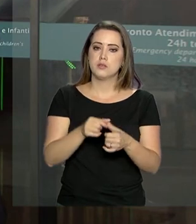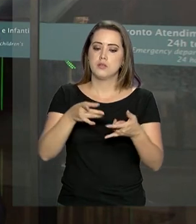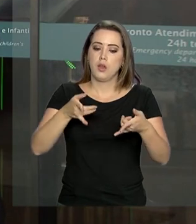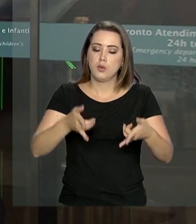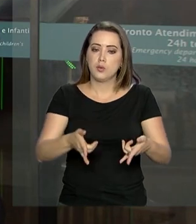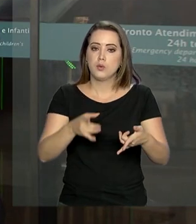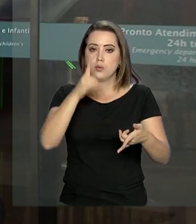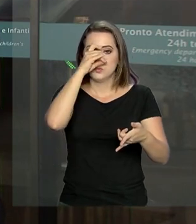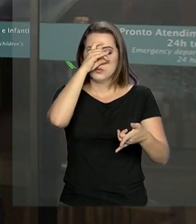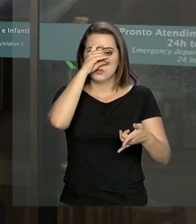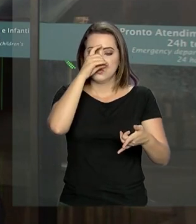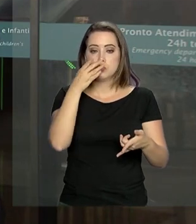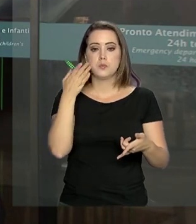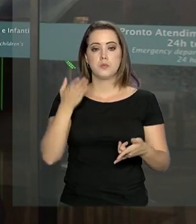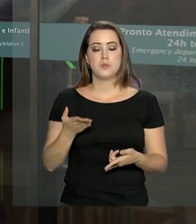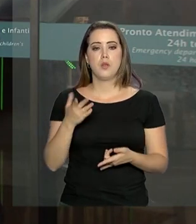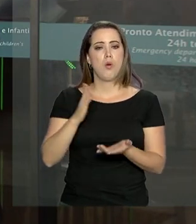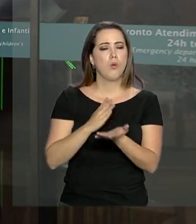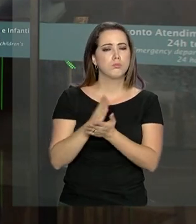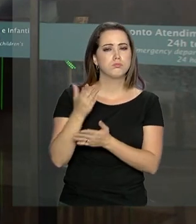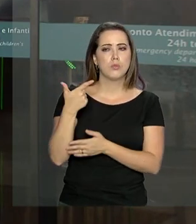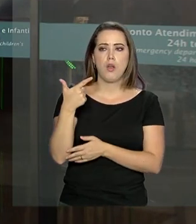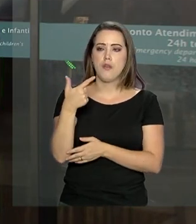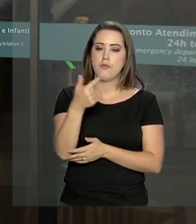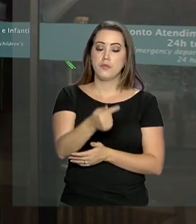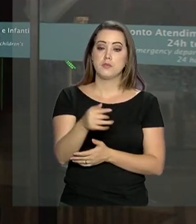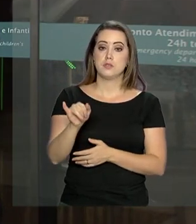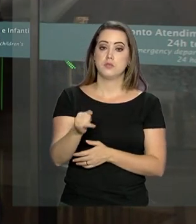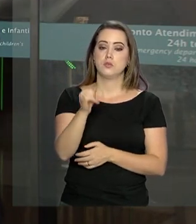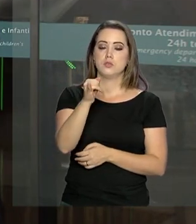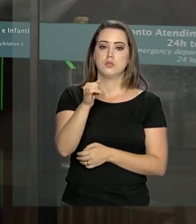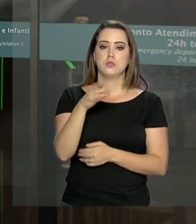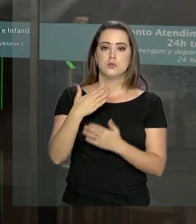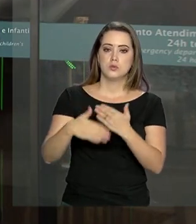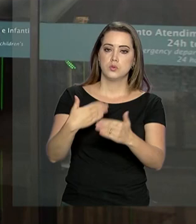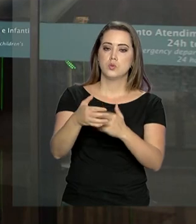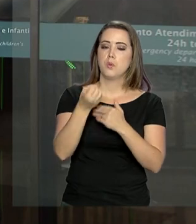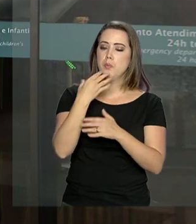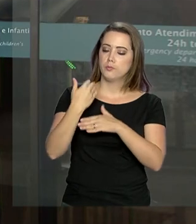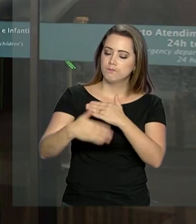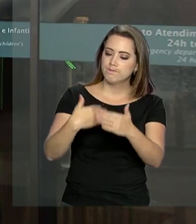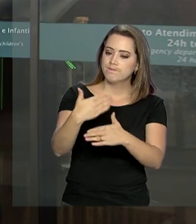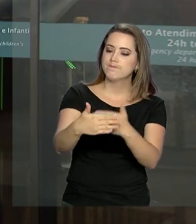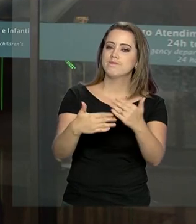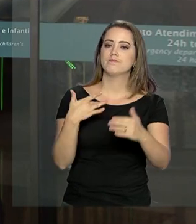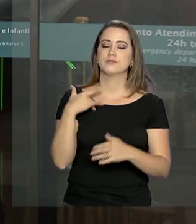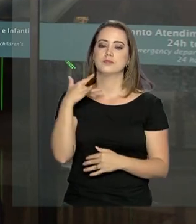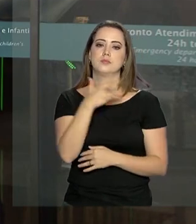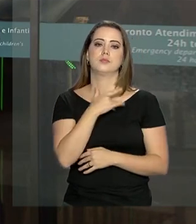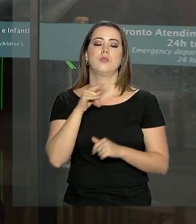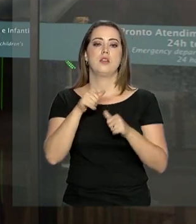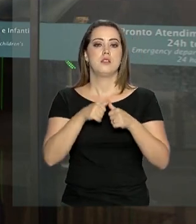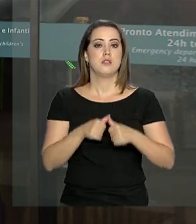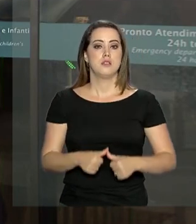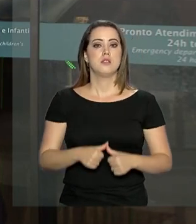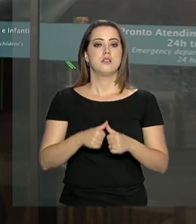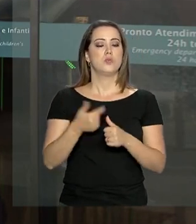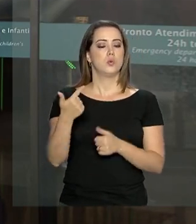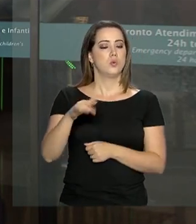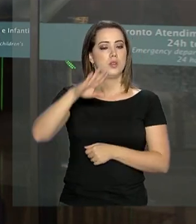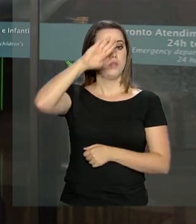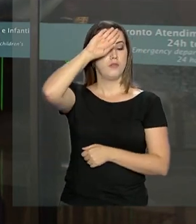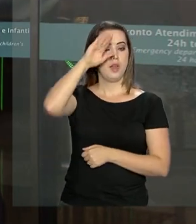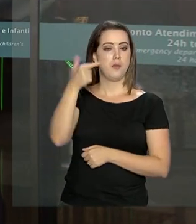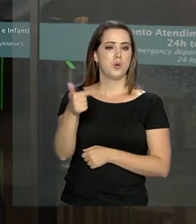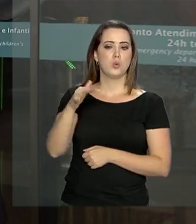hospital israelita Albert Einstein desde o dia 27 de janeiro, mantém boa evolução clínica, está afebril,